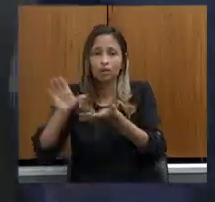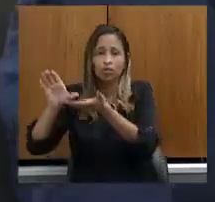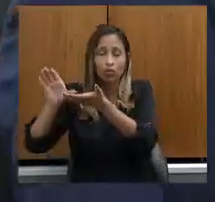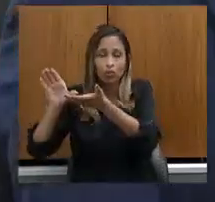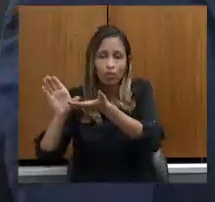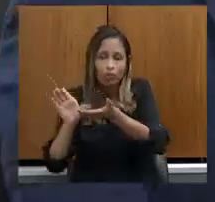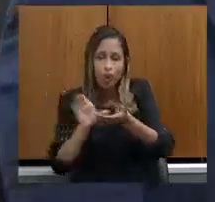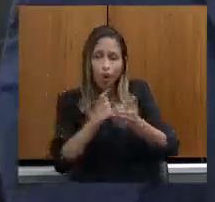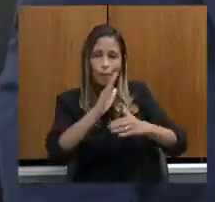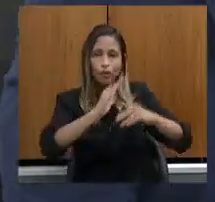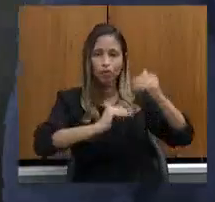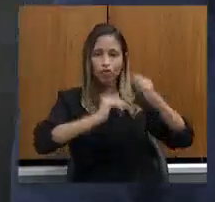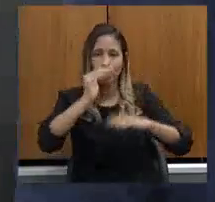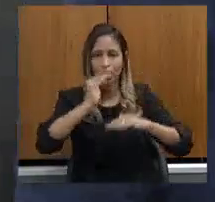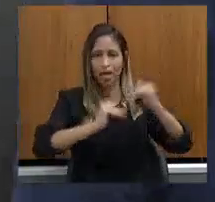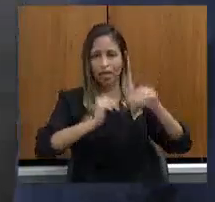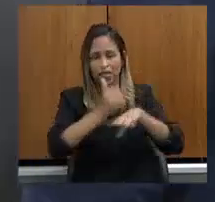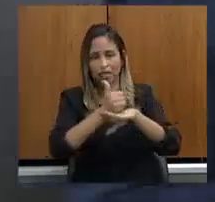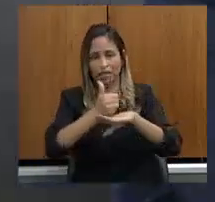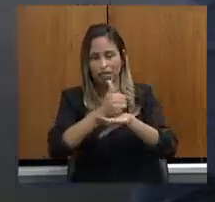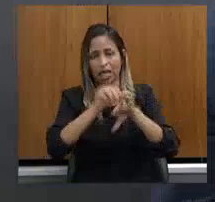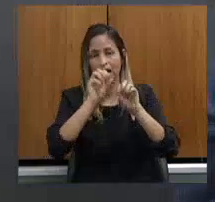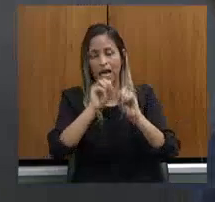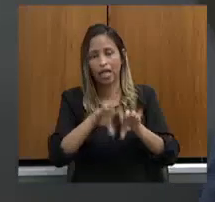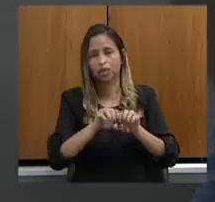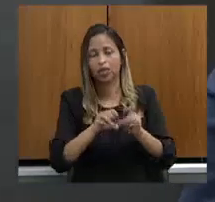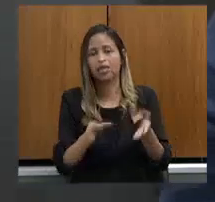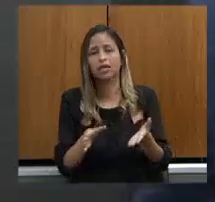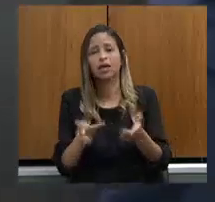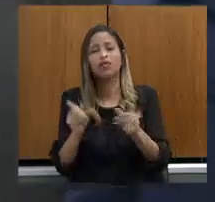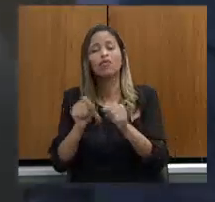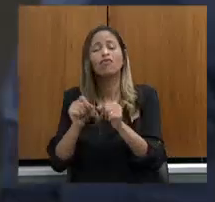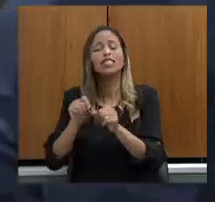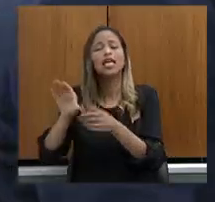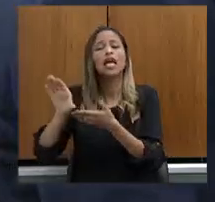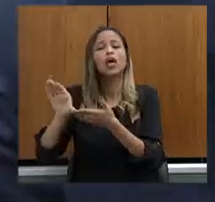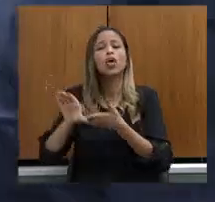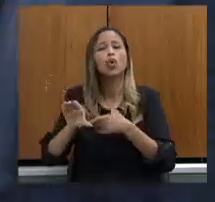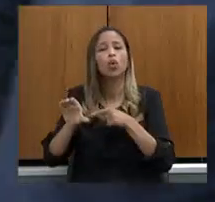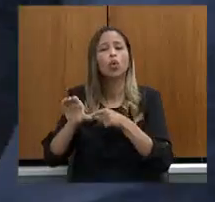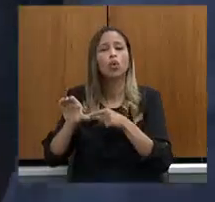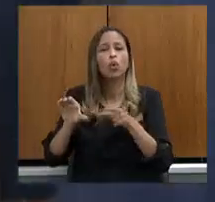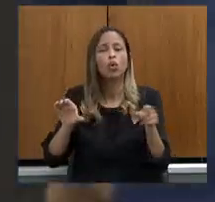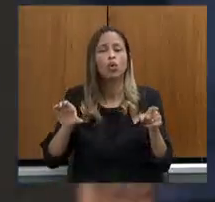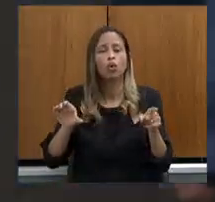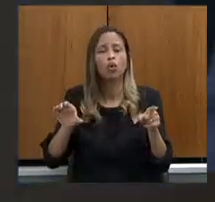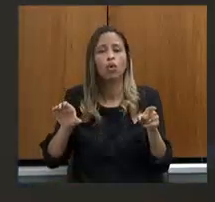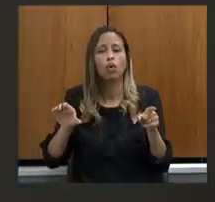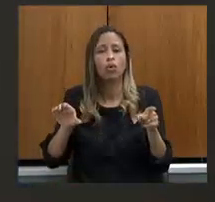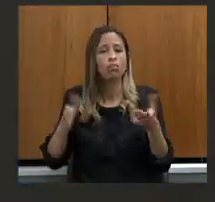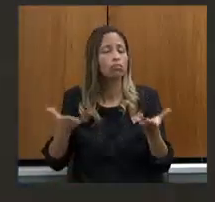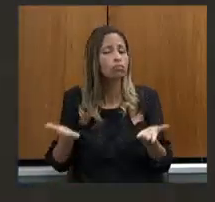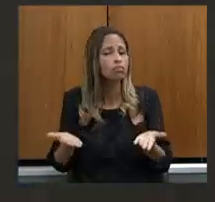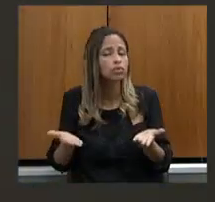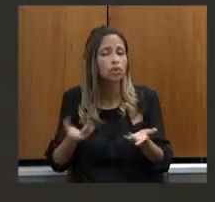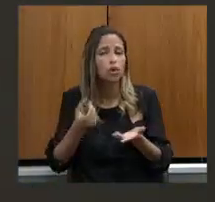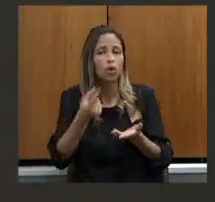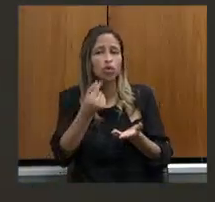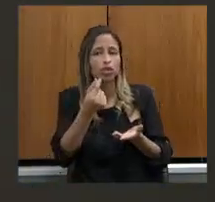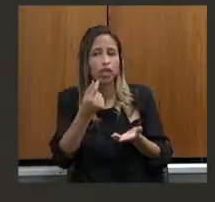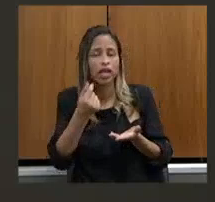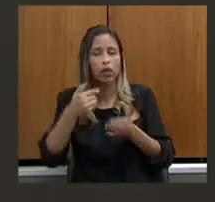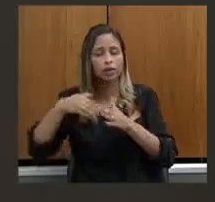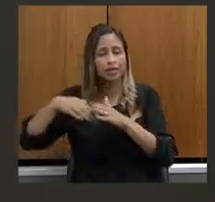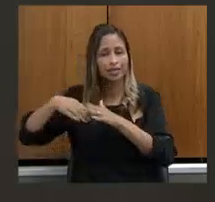fundeb aos profissionais da educação eu pergunto é que vocês vão fazer com dinheiro dois bi de fundeb o dinheiro tá